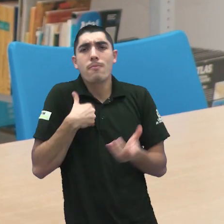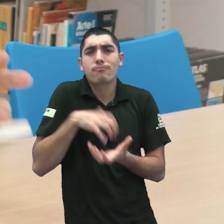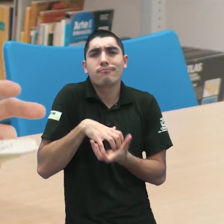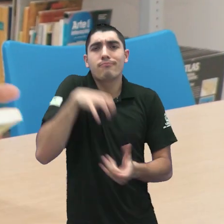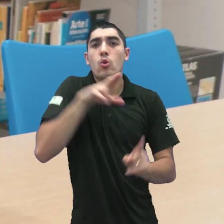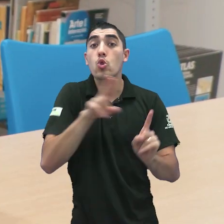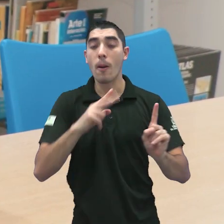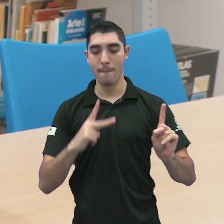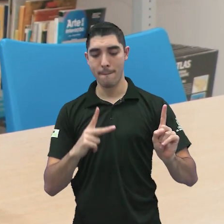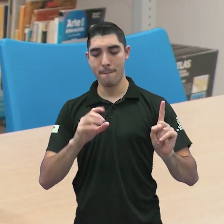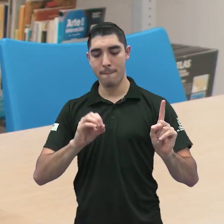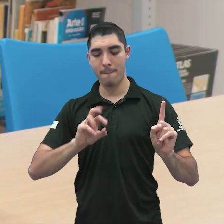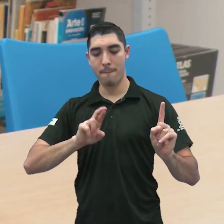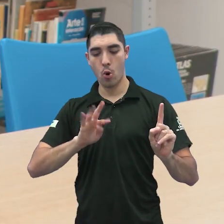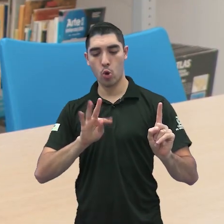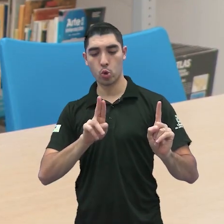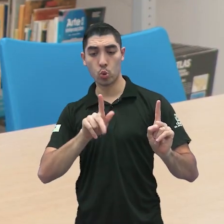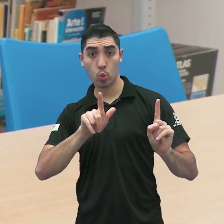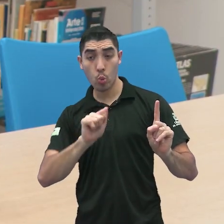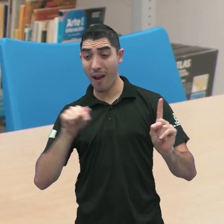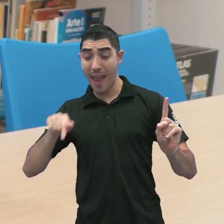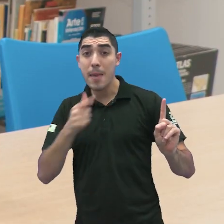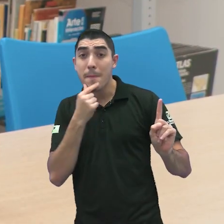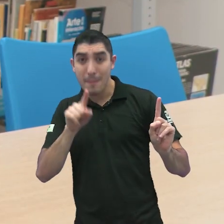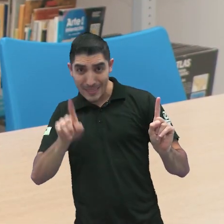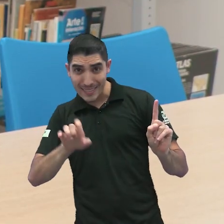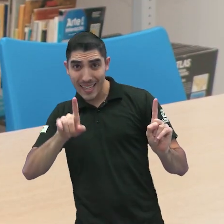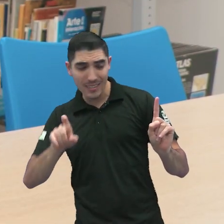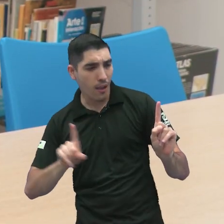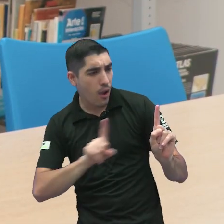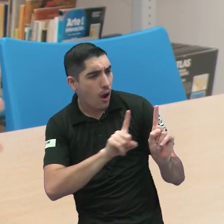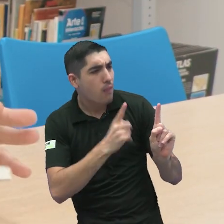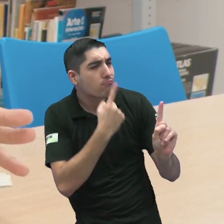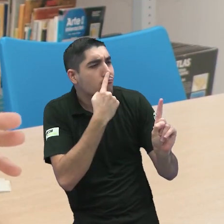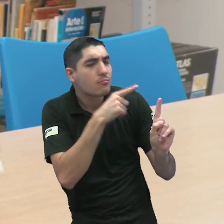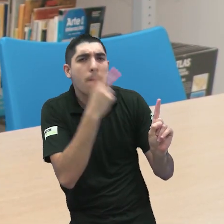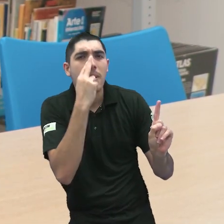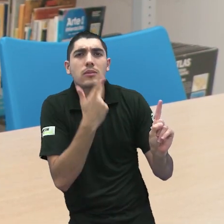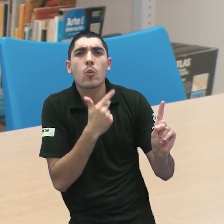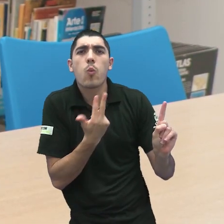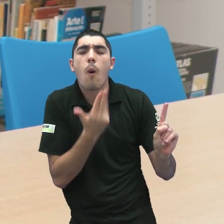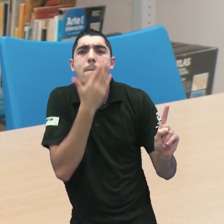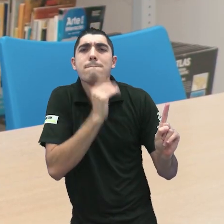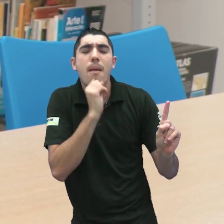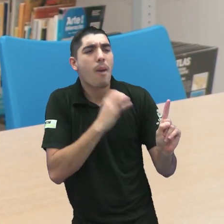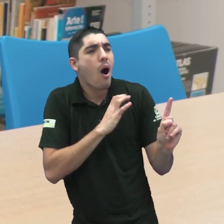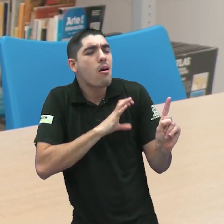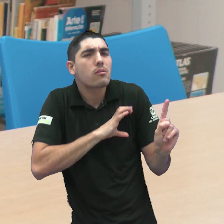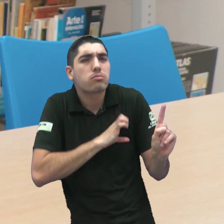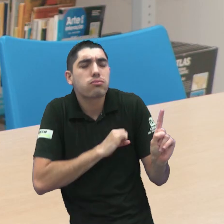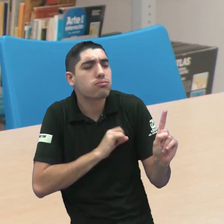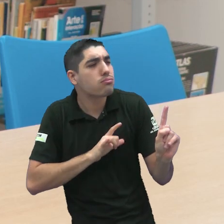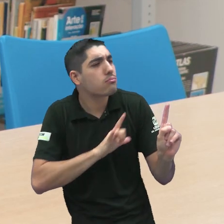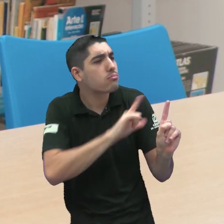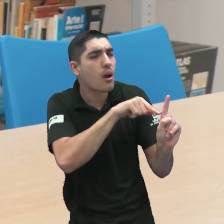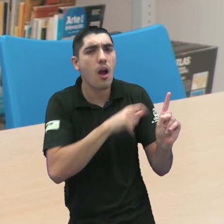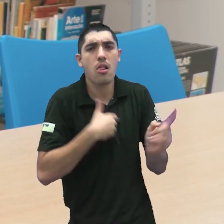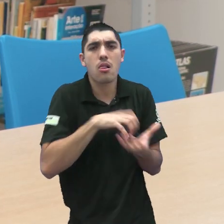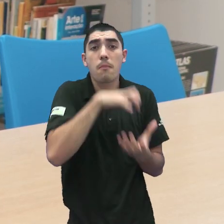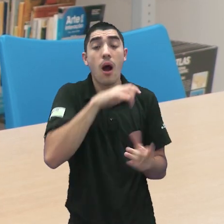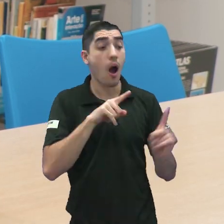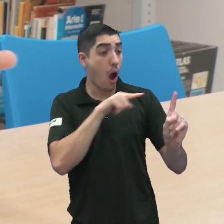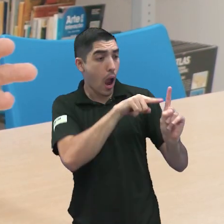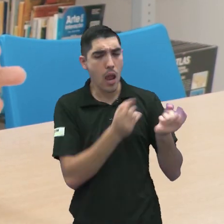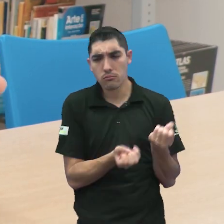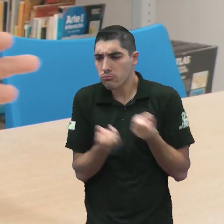a enxergar e amar como pai. É justamente Portuga que agora passa a ensinar Zezé a entender que a